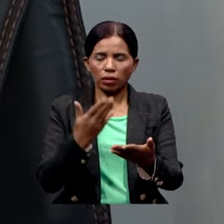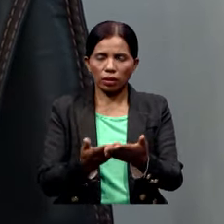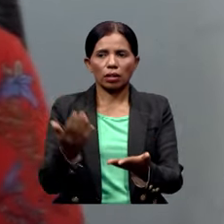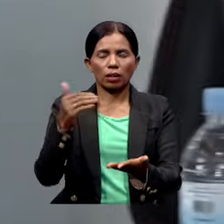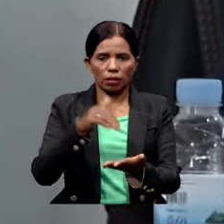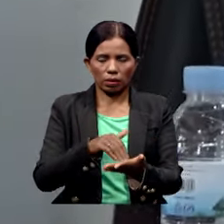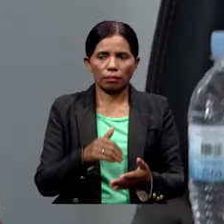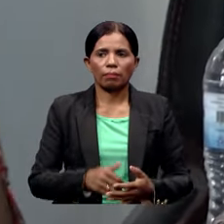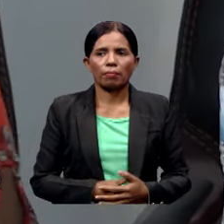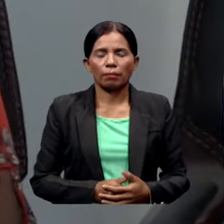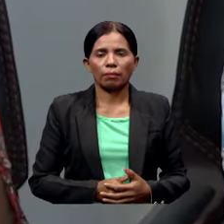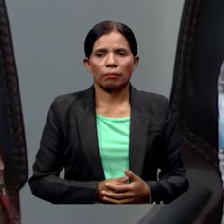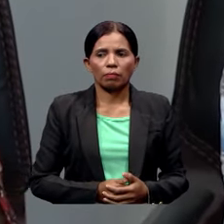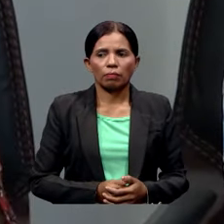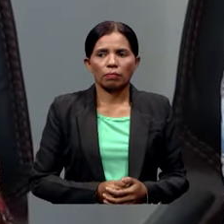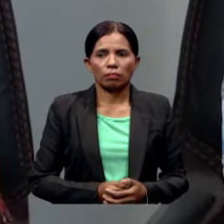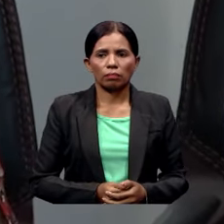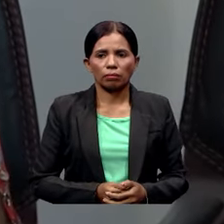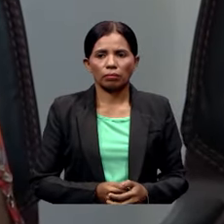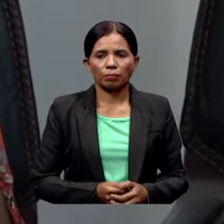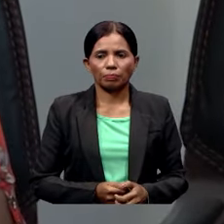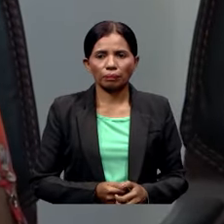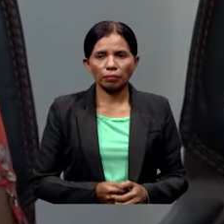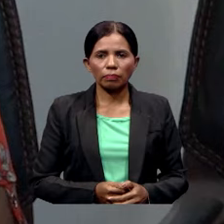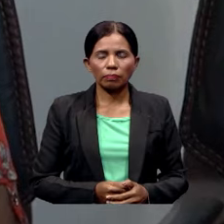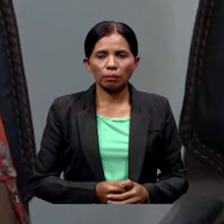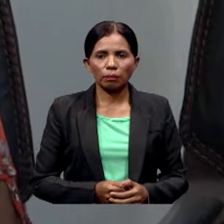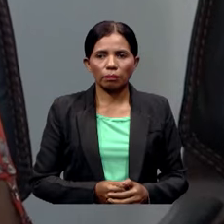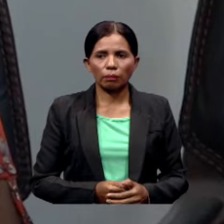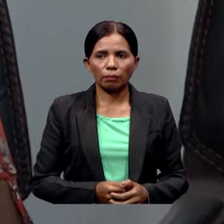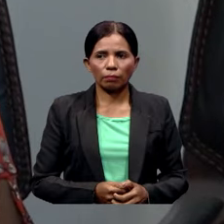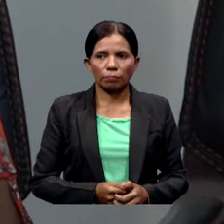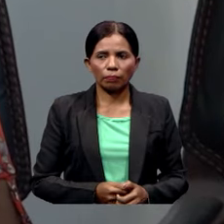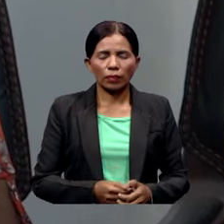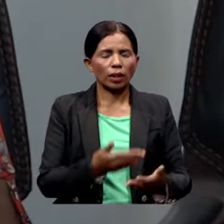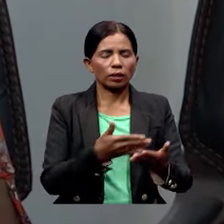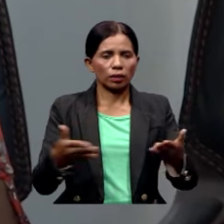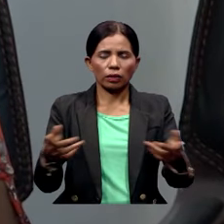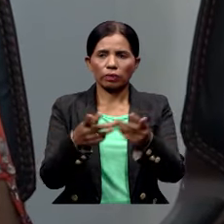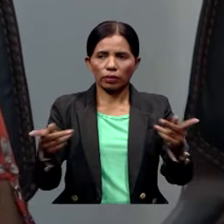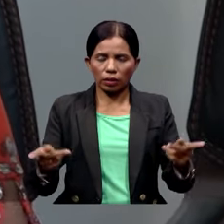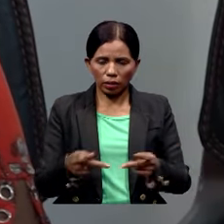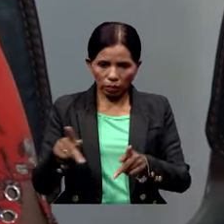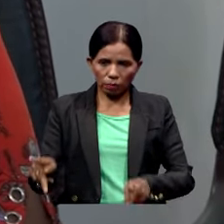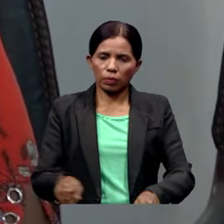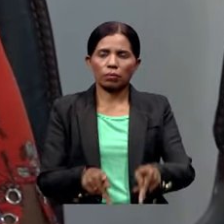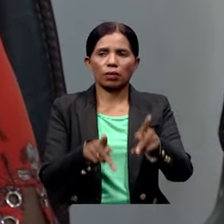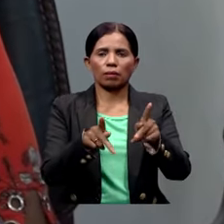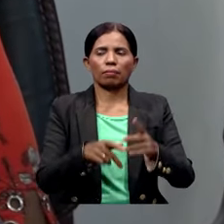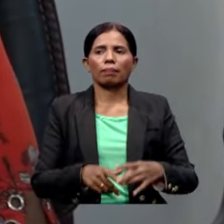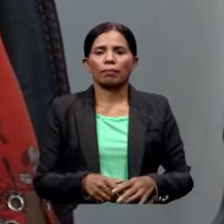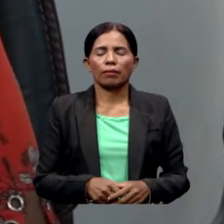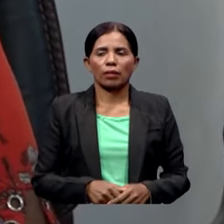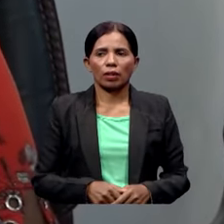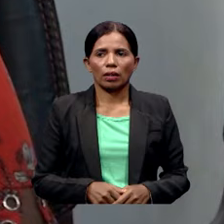falidere. Lei 33/2008 nene dia claro. Sasang fate na mesma ka fate público ne